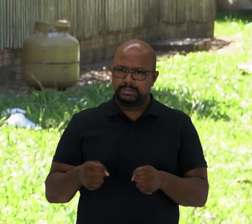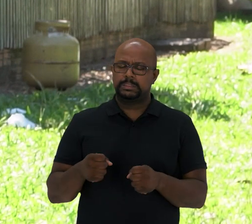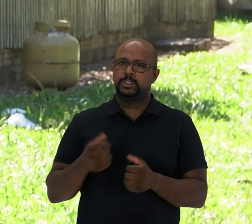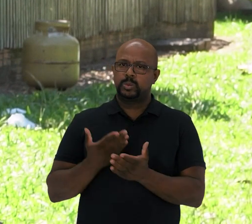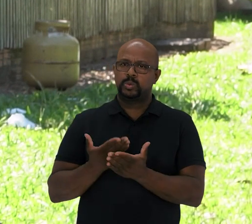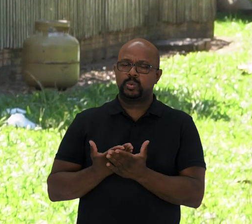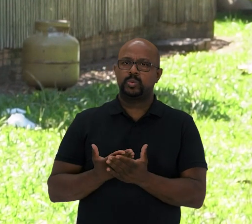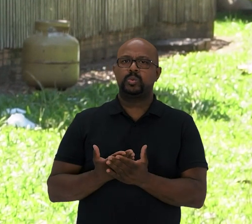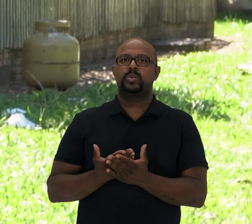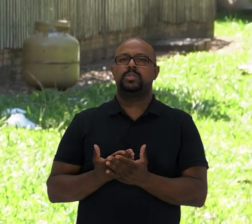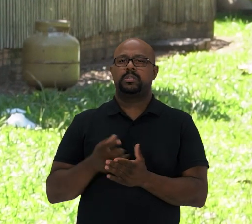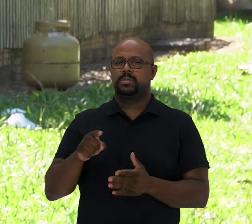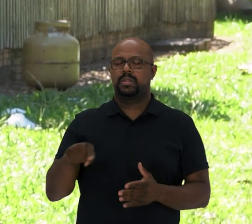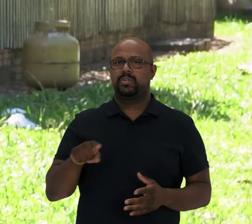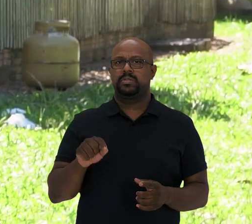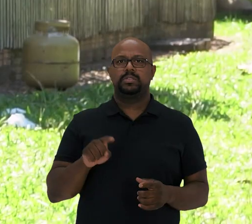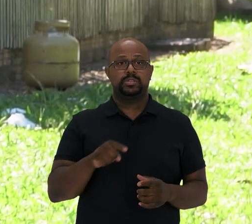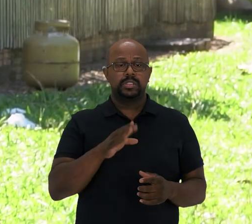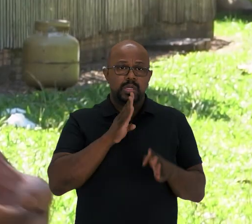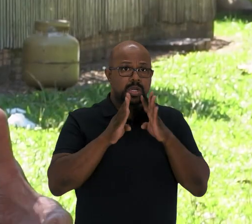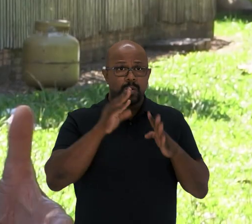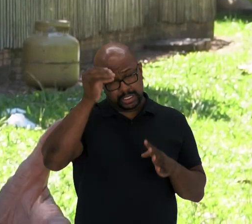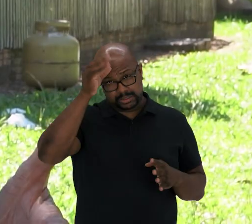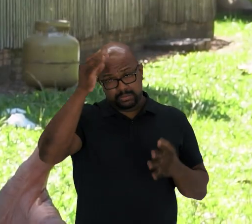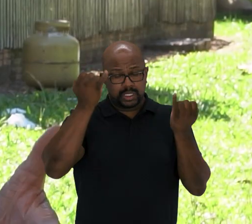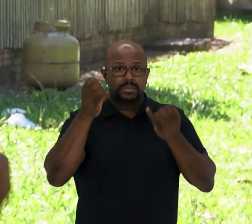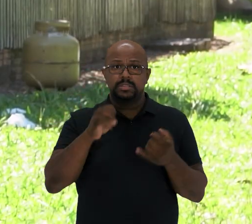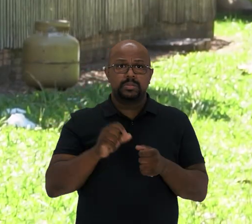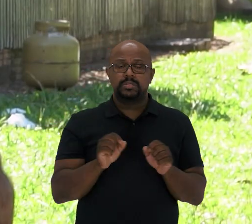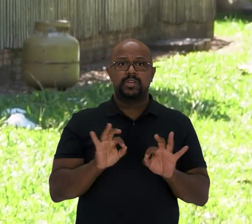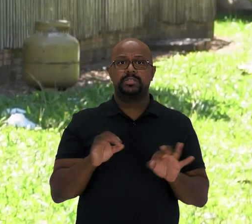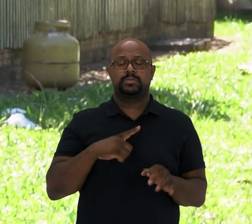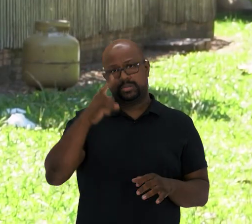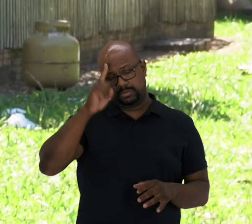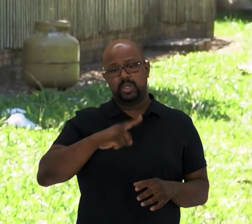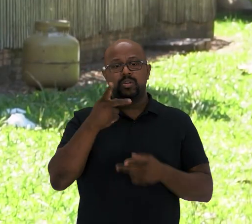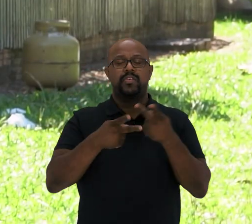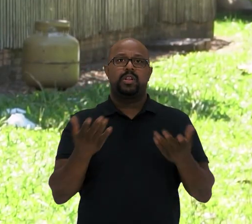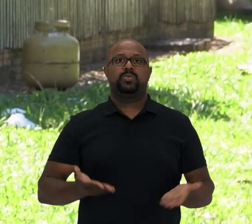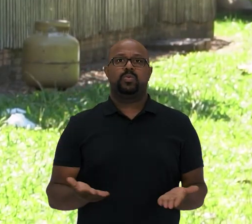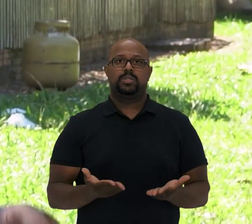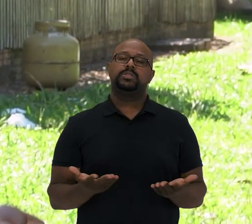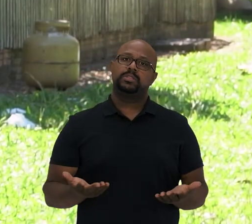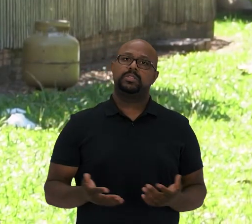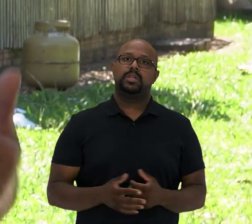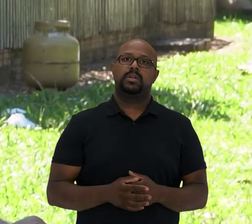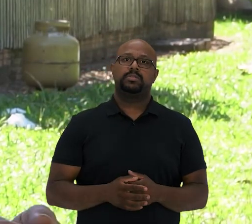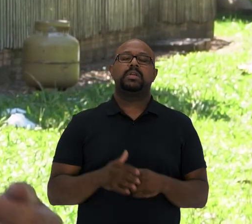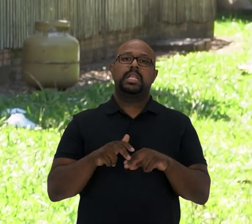estudo, você está falando do quê? Ter conhecimento, né? Sim. Se não tivesse, eu não sabia o que eu estou falando hoje. Sim, sim.